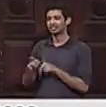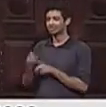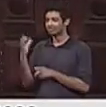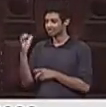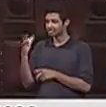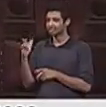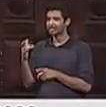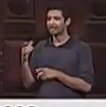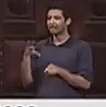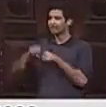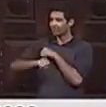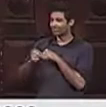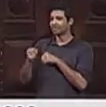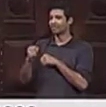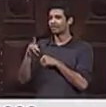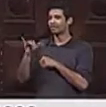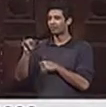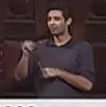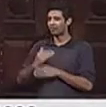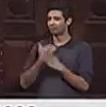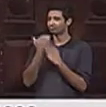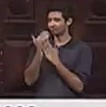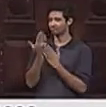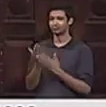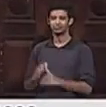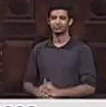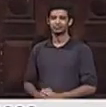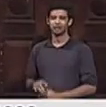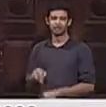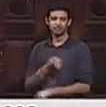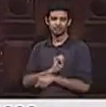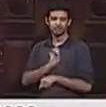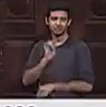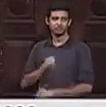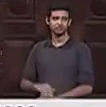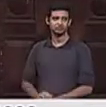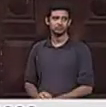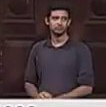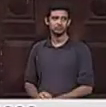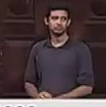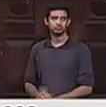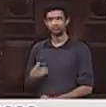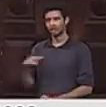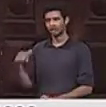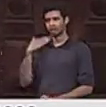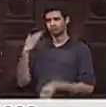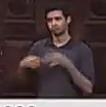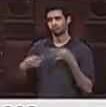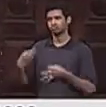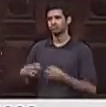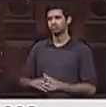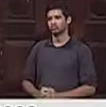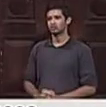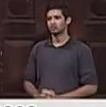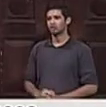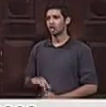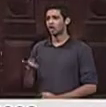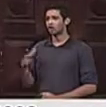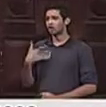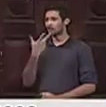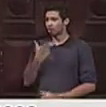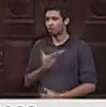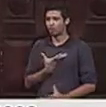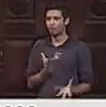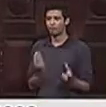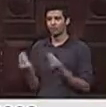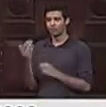de pós-graduação aqui do nosso Estado. E é uma audiência que contou não apenas com um número expressivo de